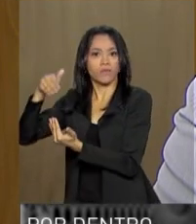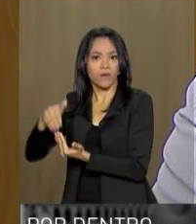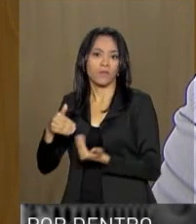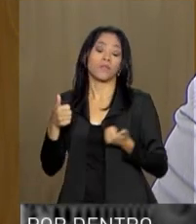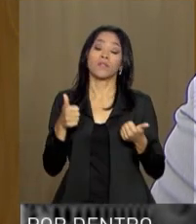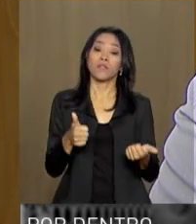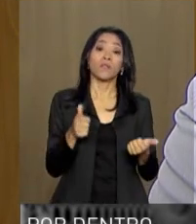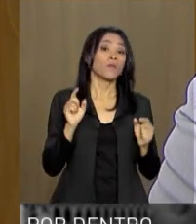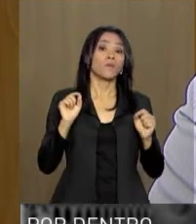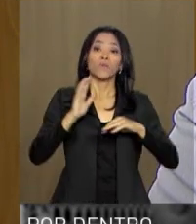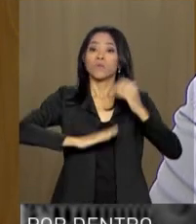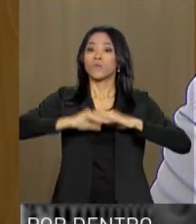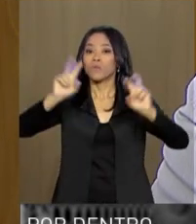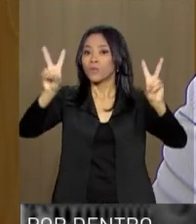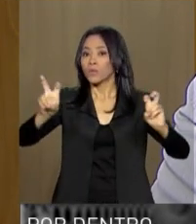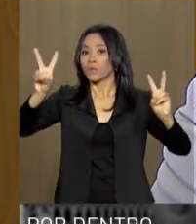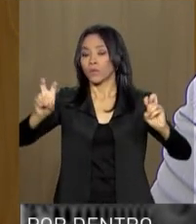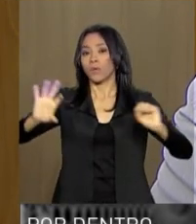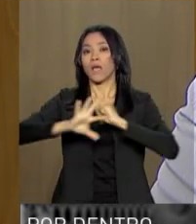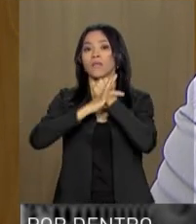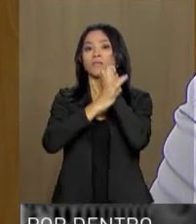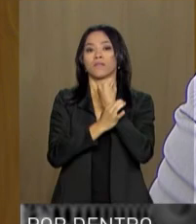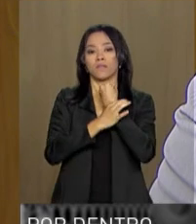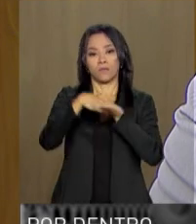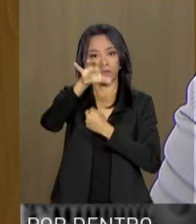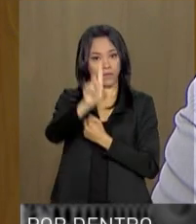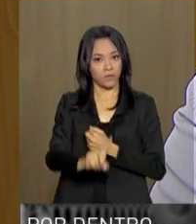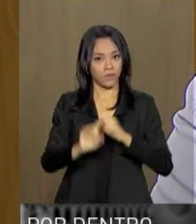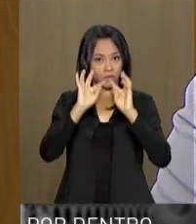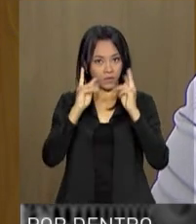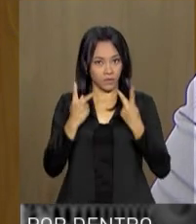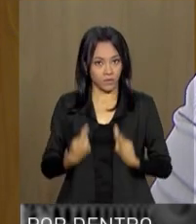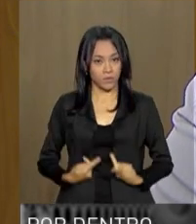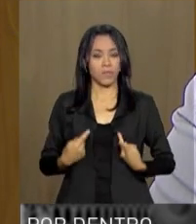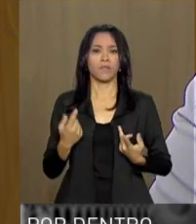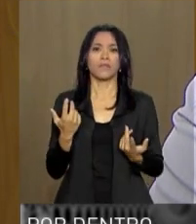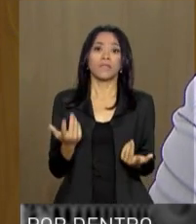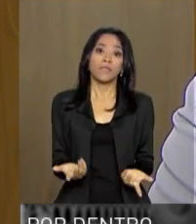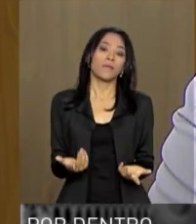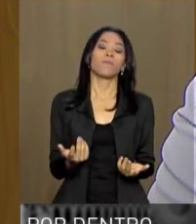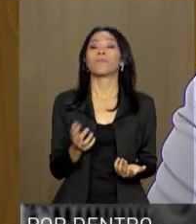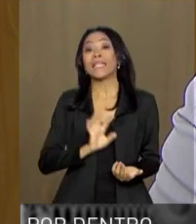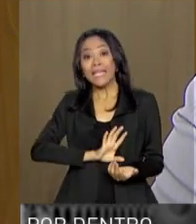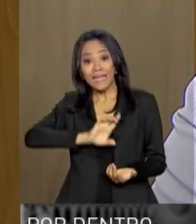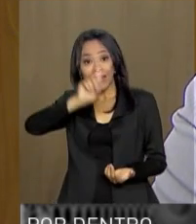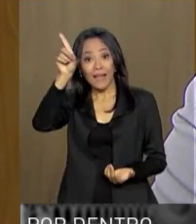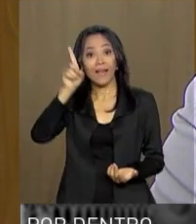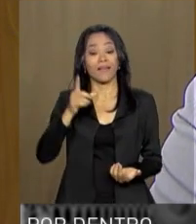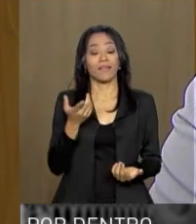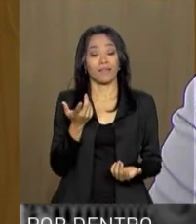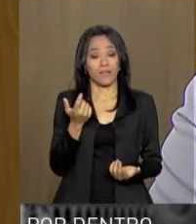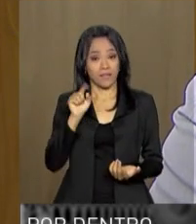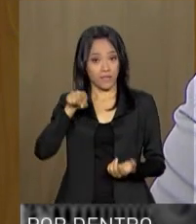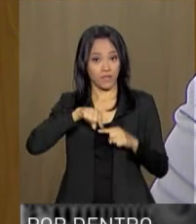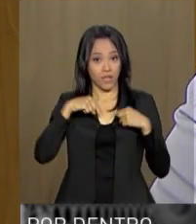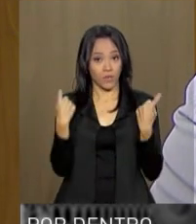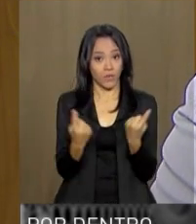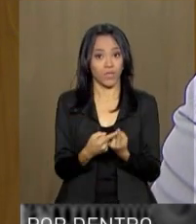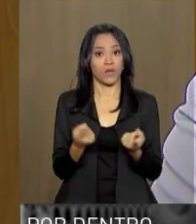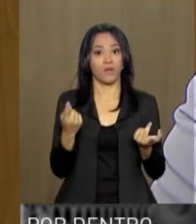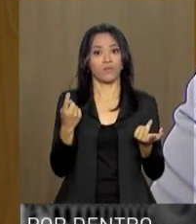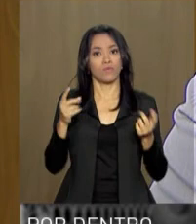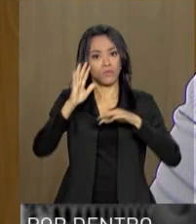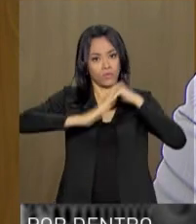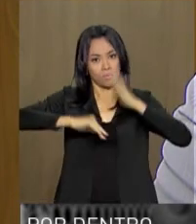relação à garantia dos direitos humanos e à década internacional dos afrodescendentes nem através da nossa secretaria nacional de promoção